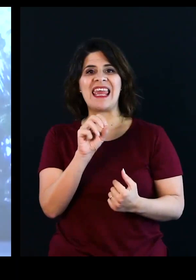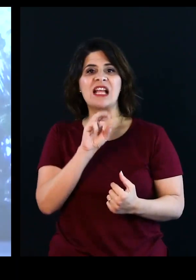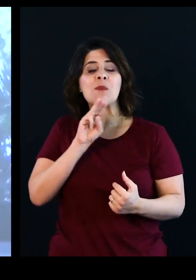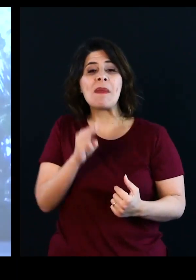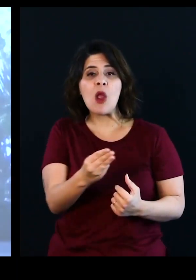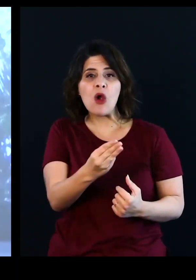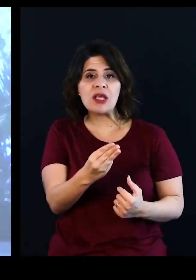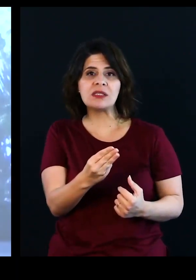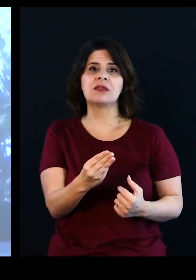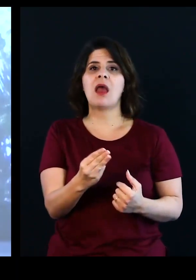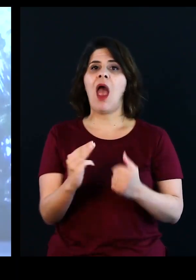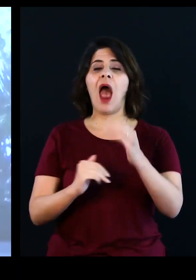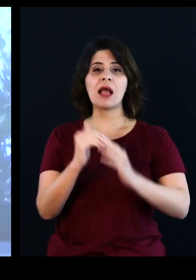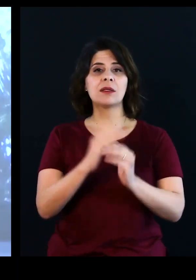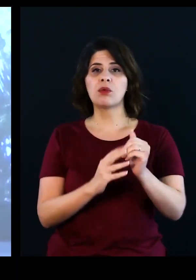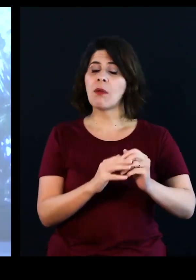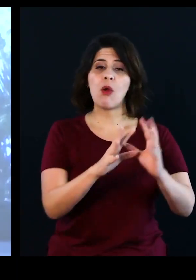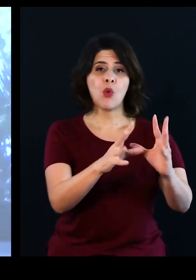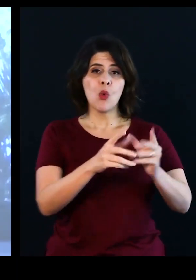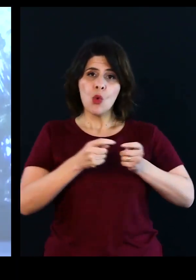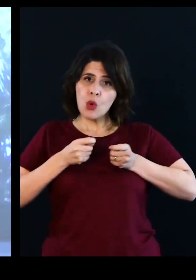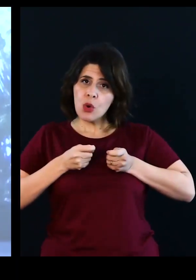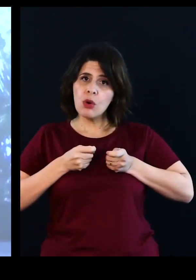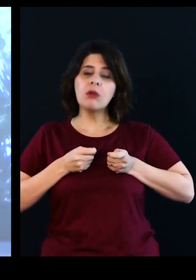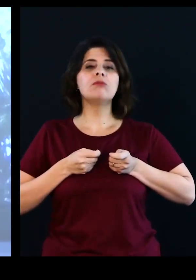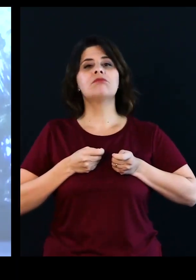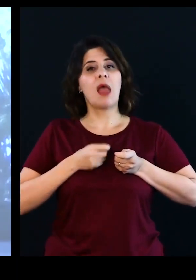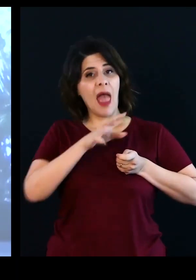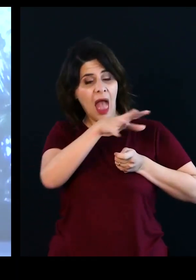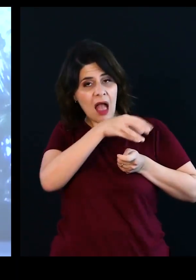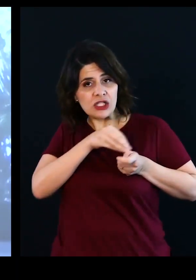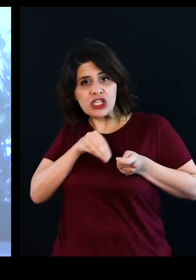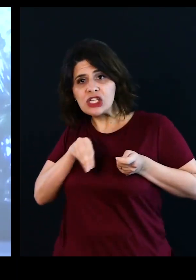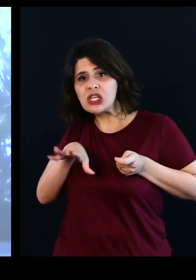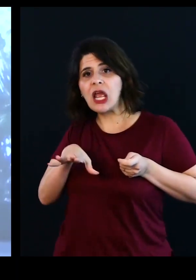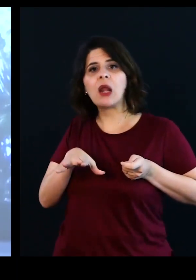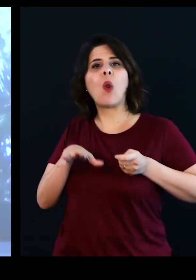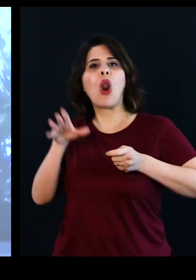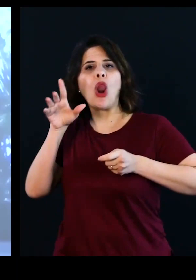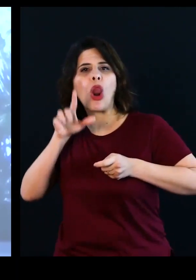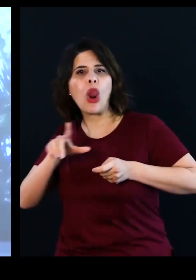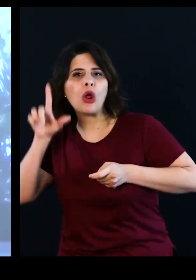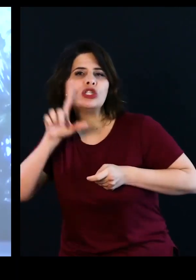ações bastante significativas, usando a nossa força logística, né,